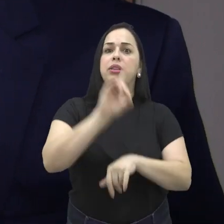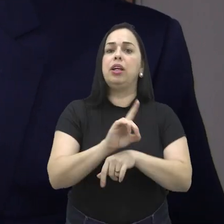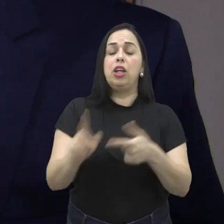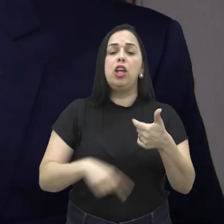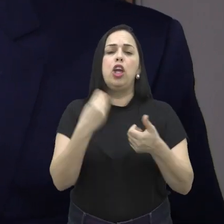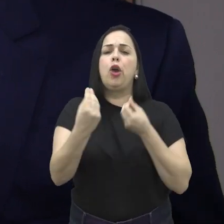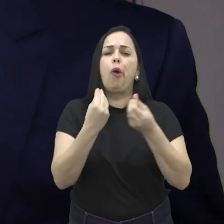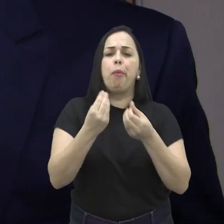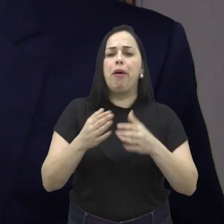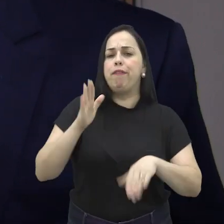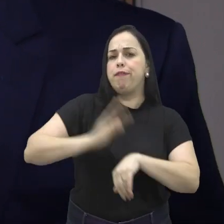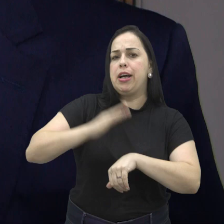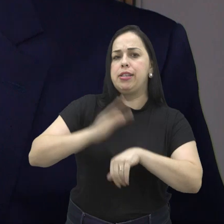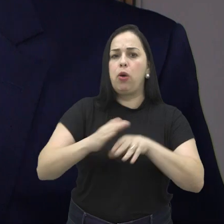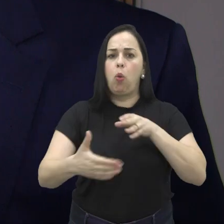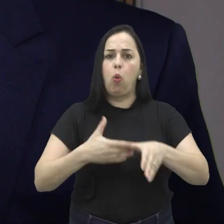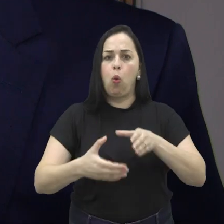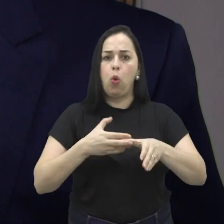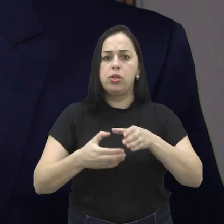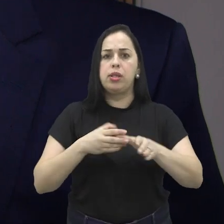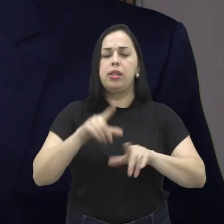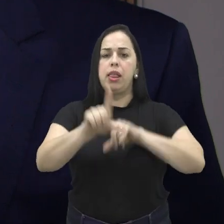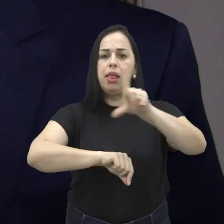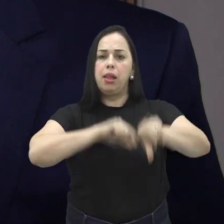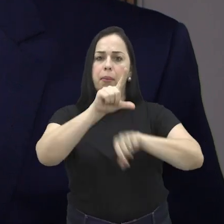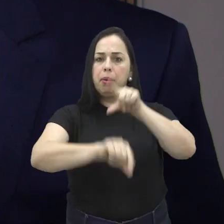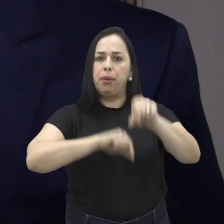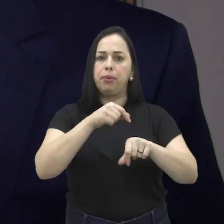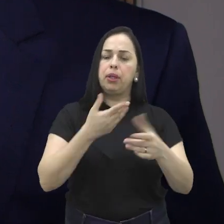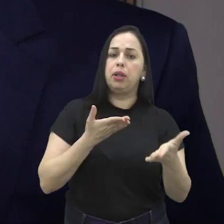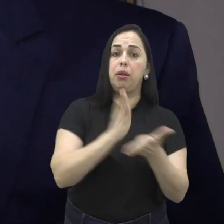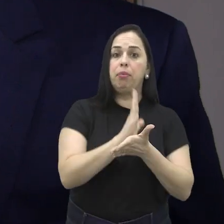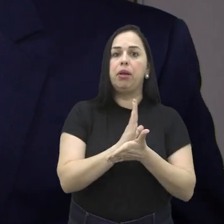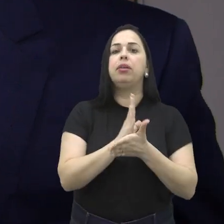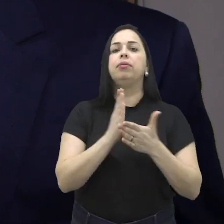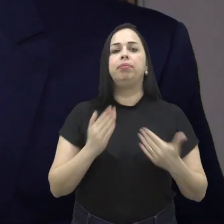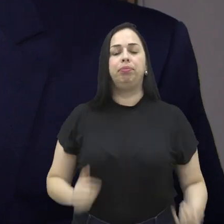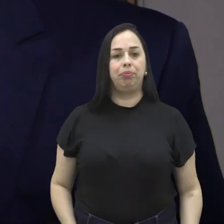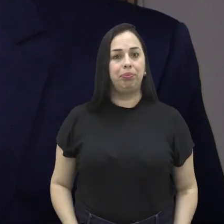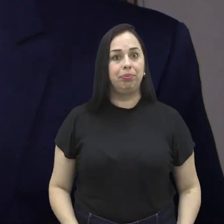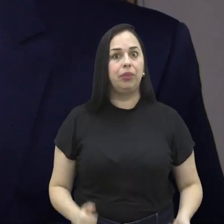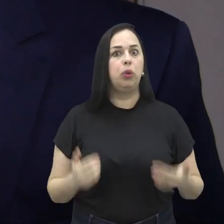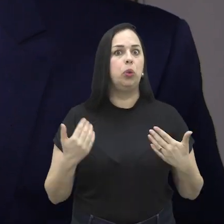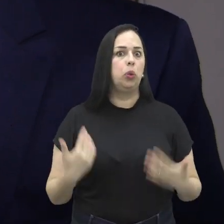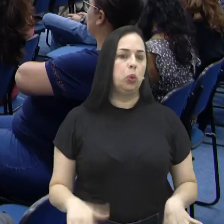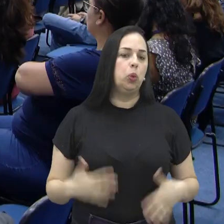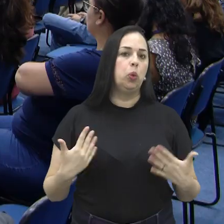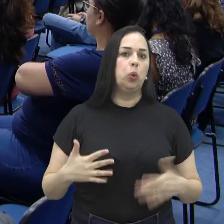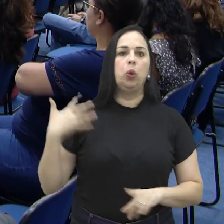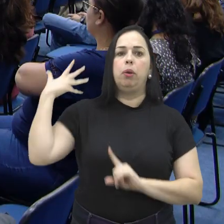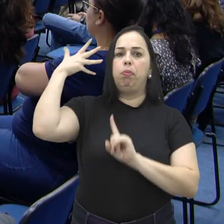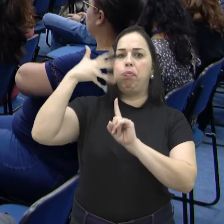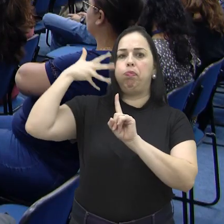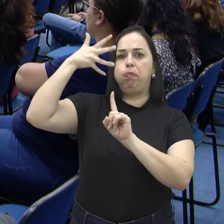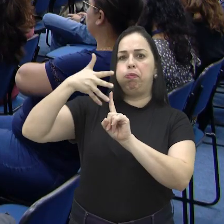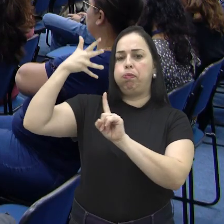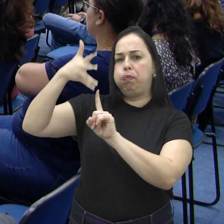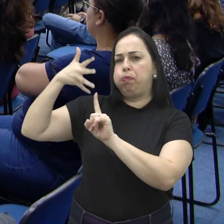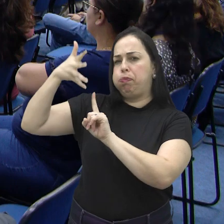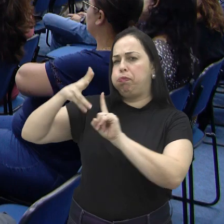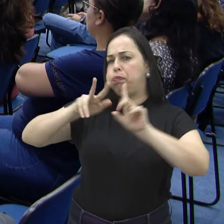diretores, né? E concursos e processos seletivos, onde o IBAM tem uma notoriedade muito grande, né? Foram